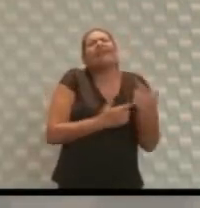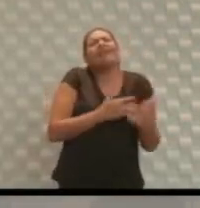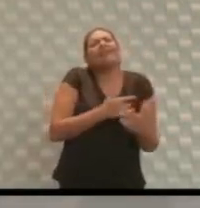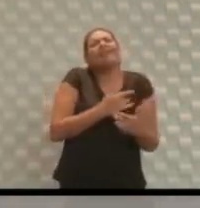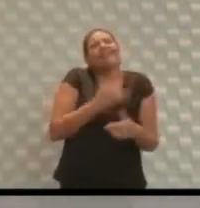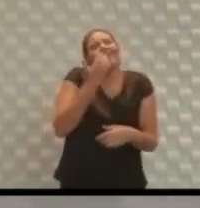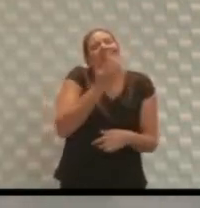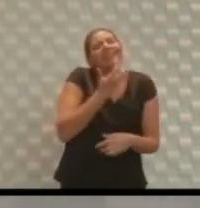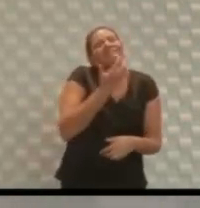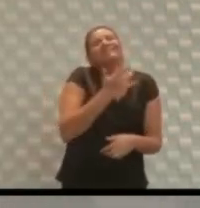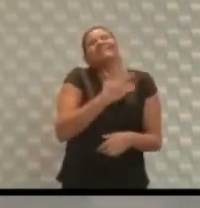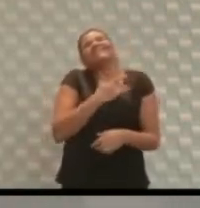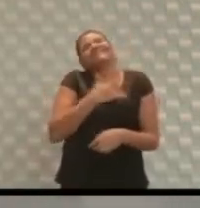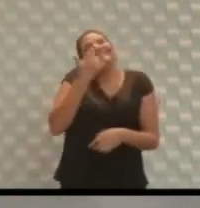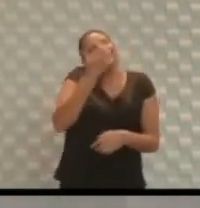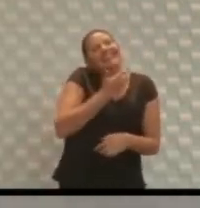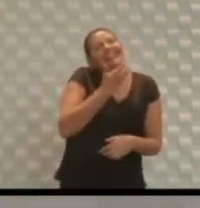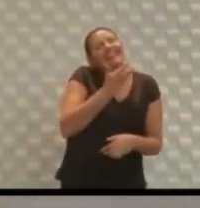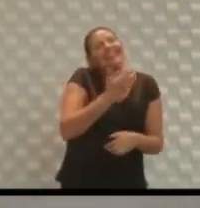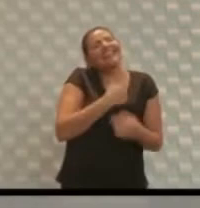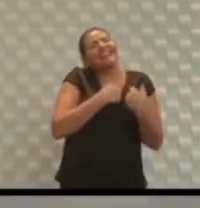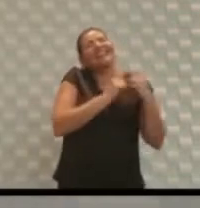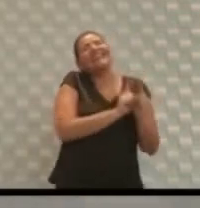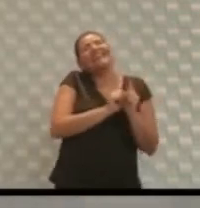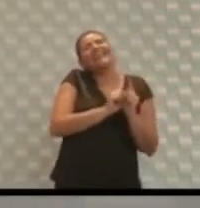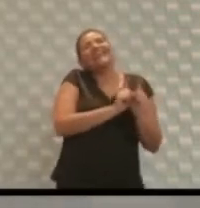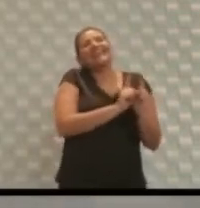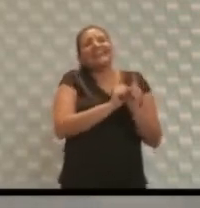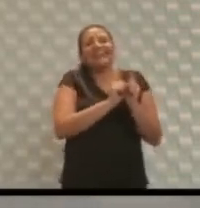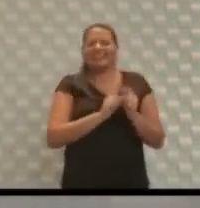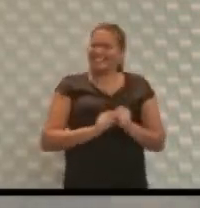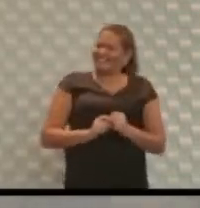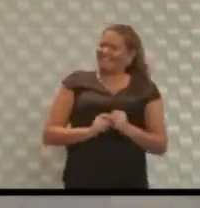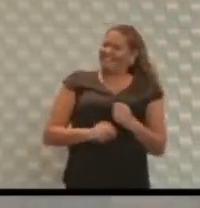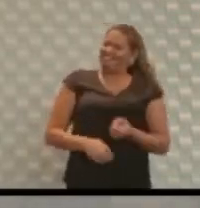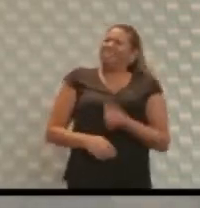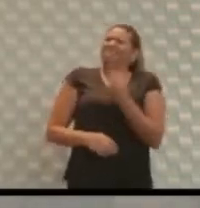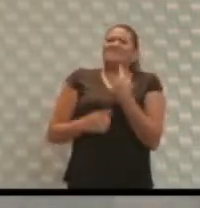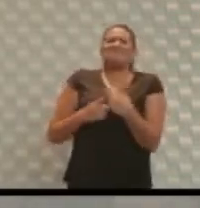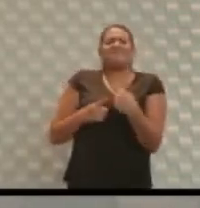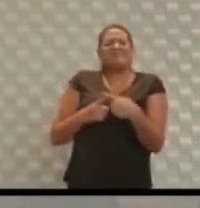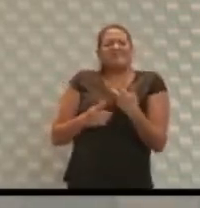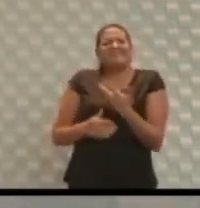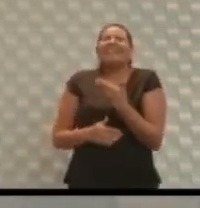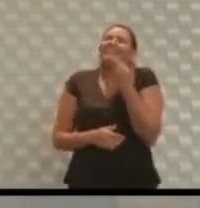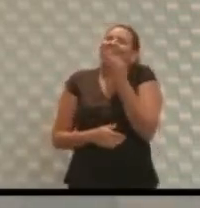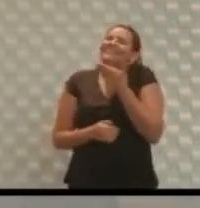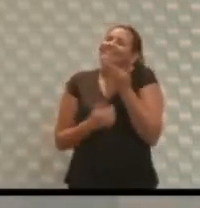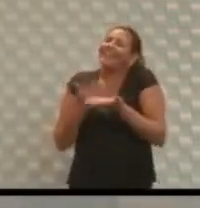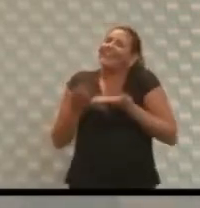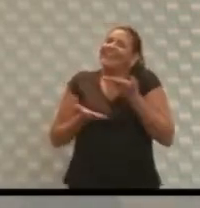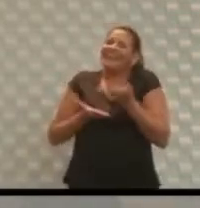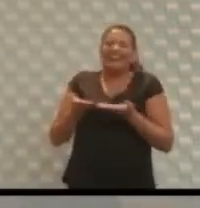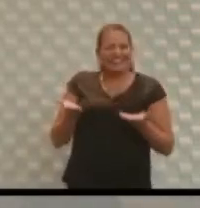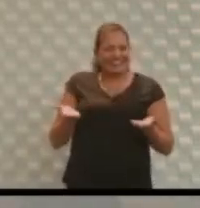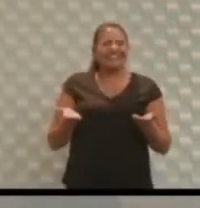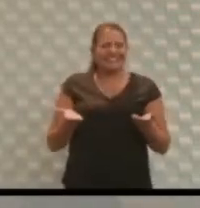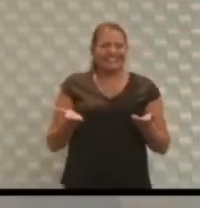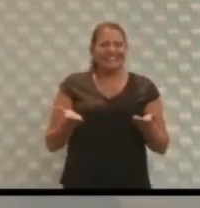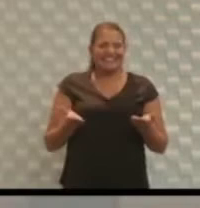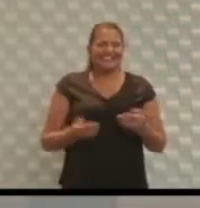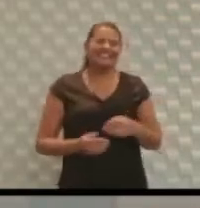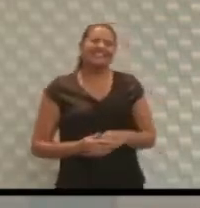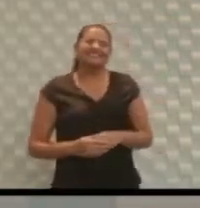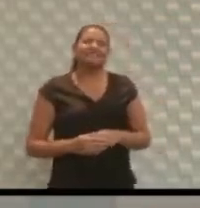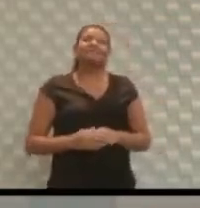fiquei pensando na gente. Mas, assim, os desafios que nós enfrentamos. Para dizer uma